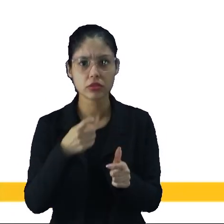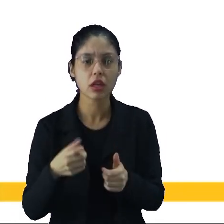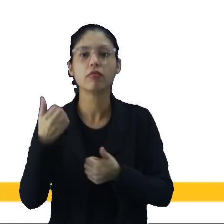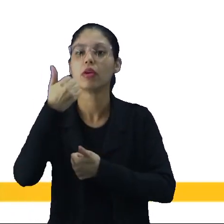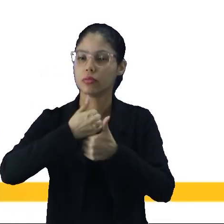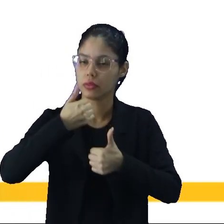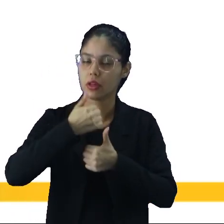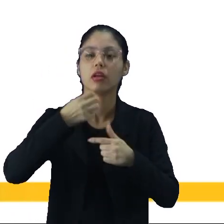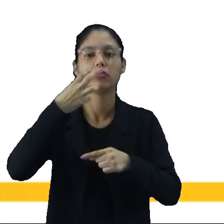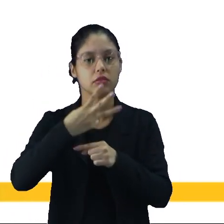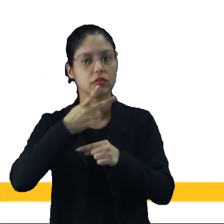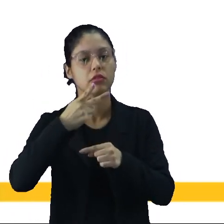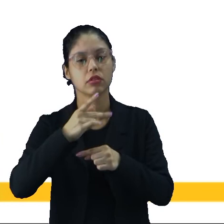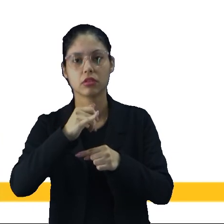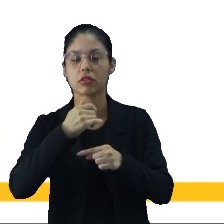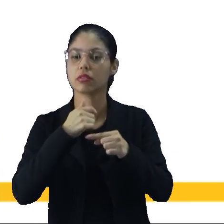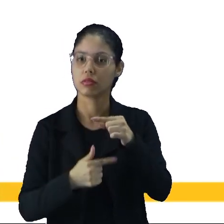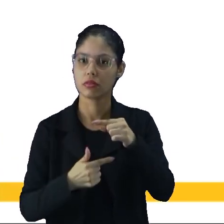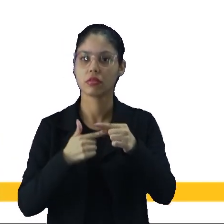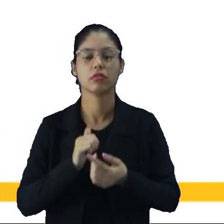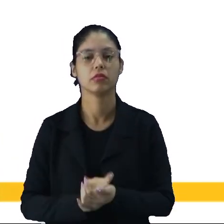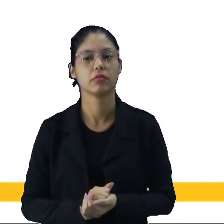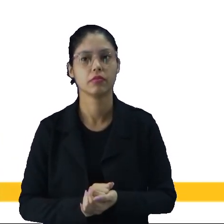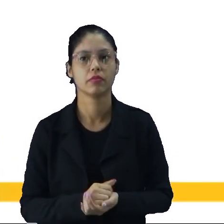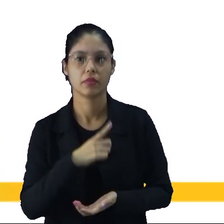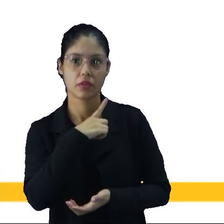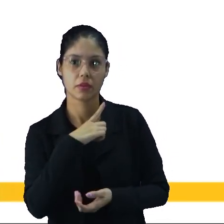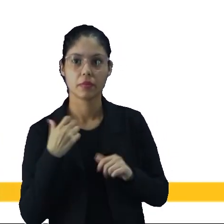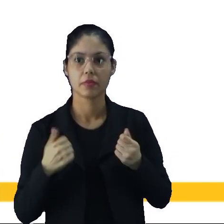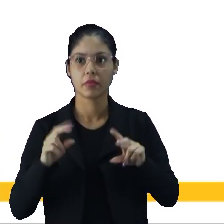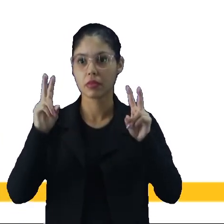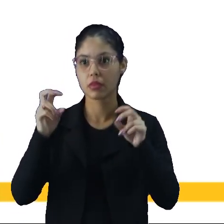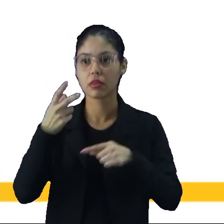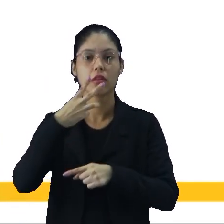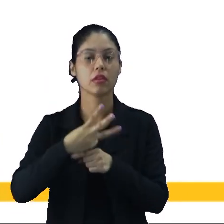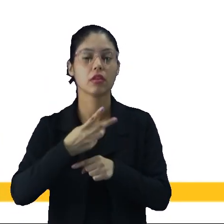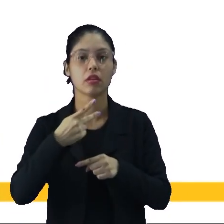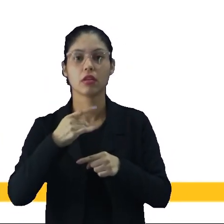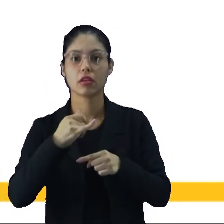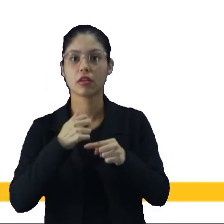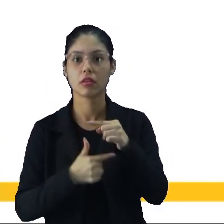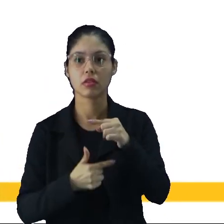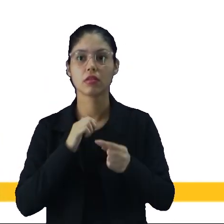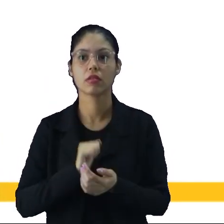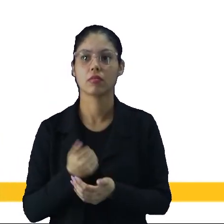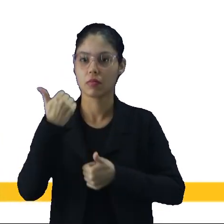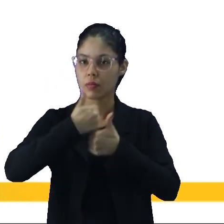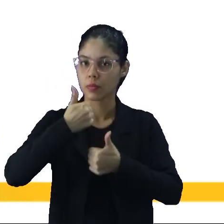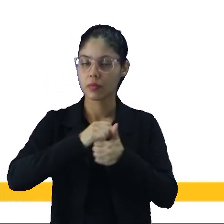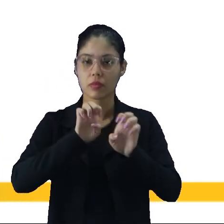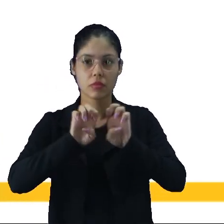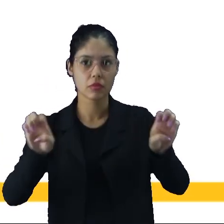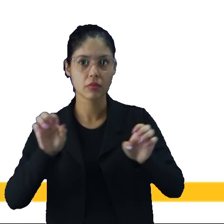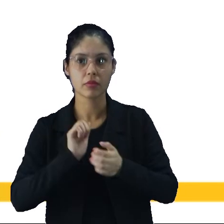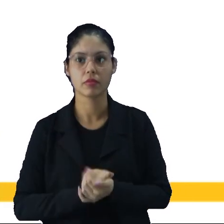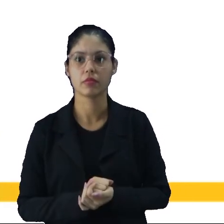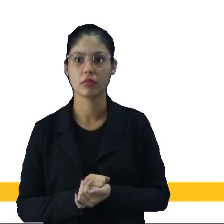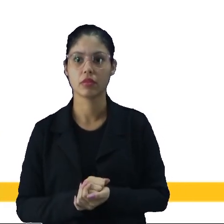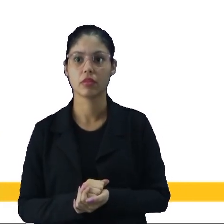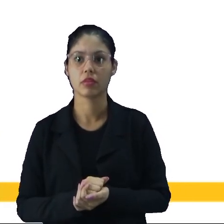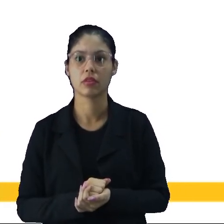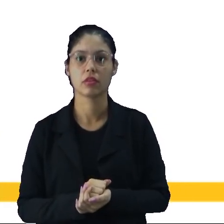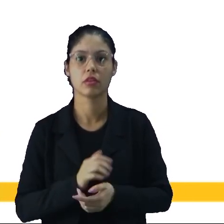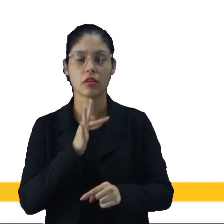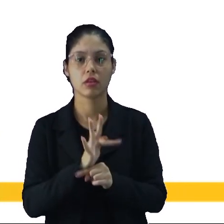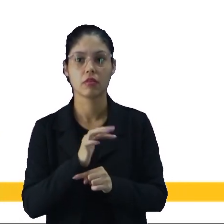vou pôr 3π sobre 2. Temos que x igual a 3π sobre 2. Eu vou substituir na equação. Vai